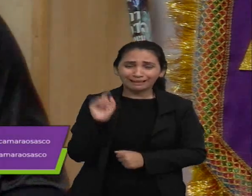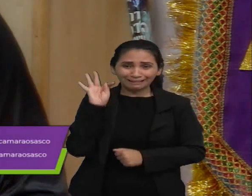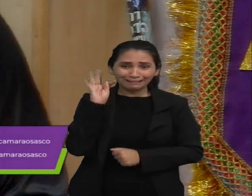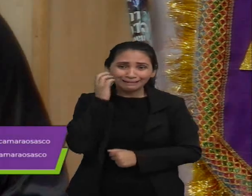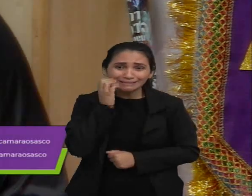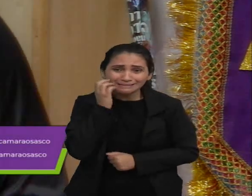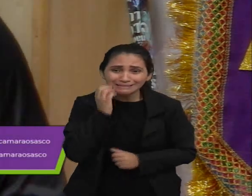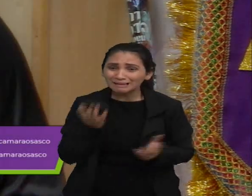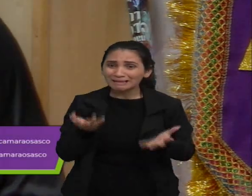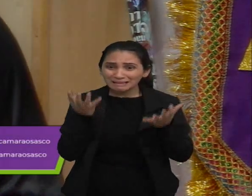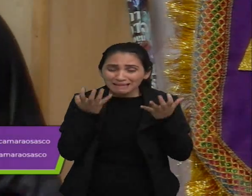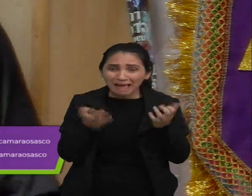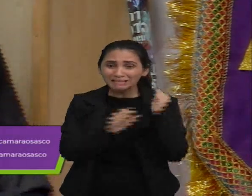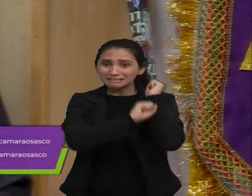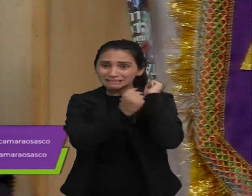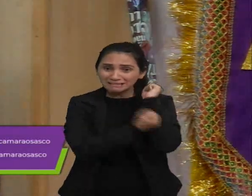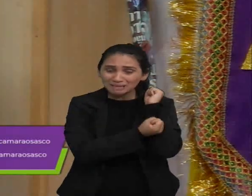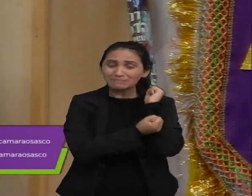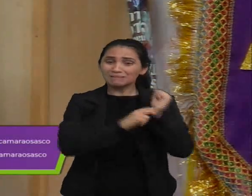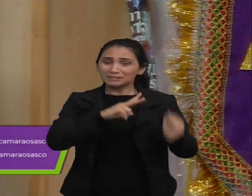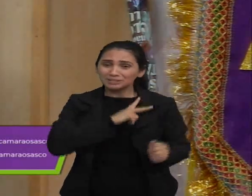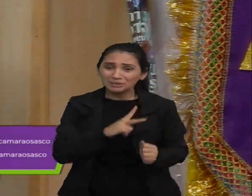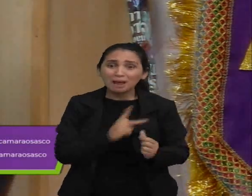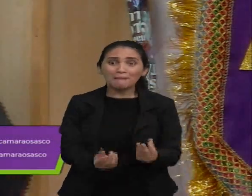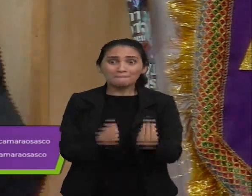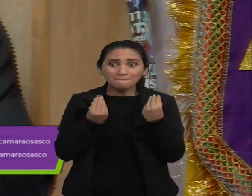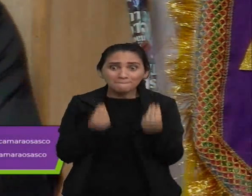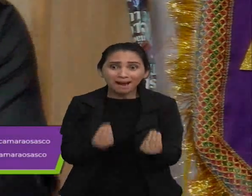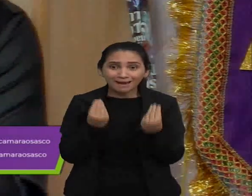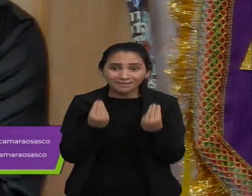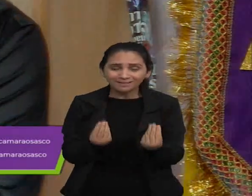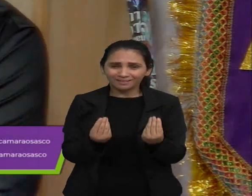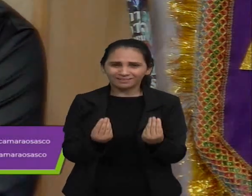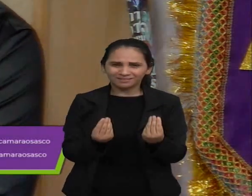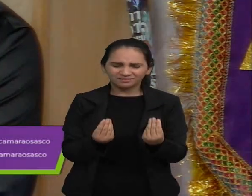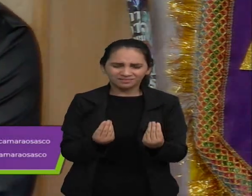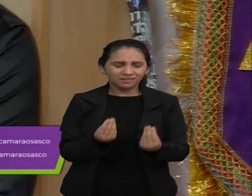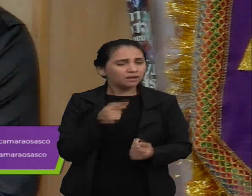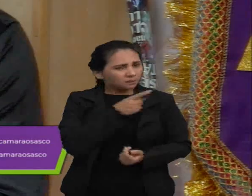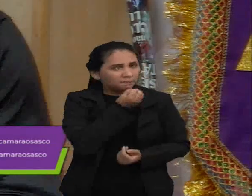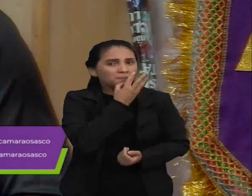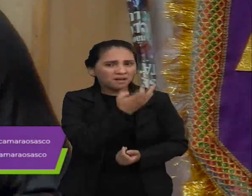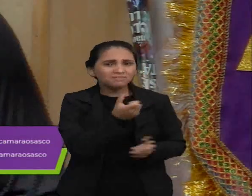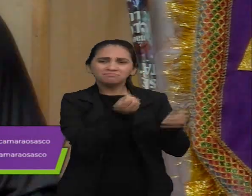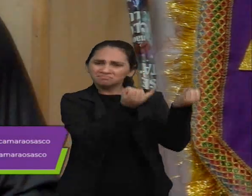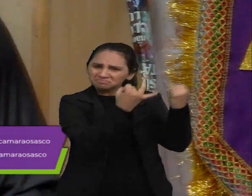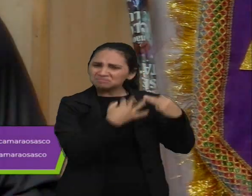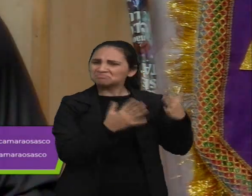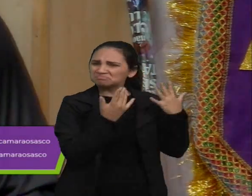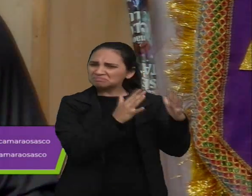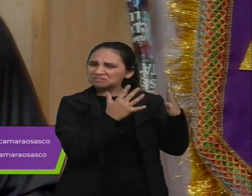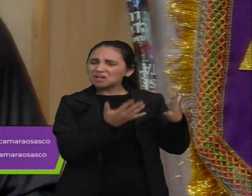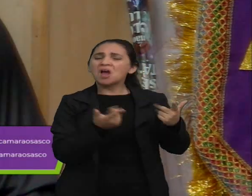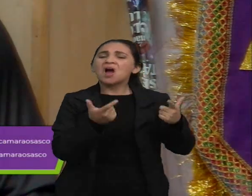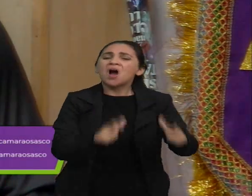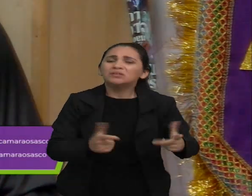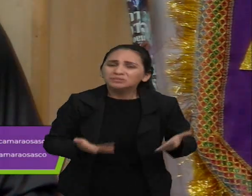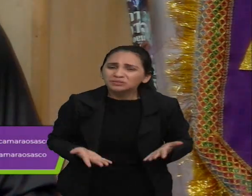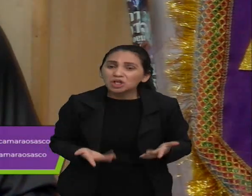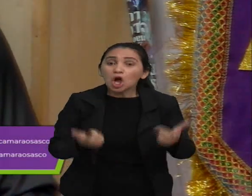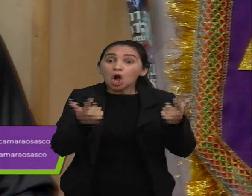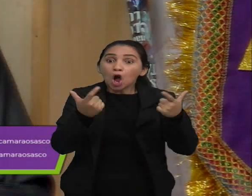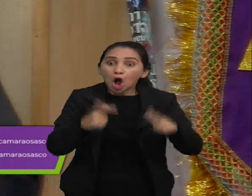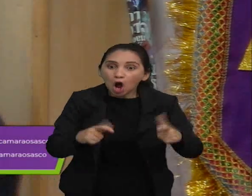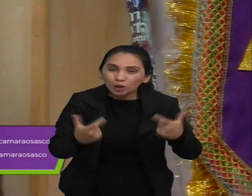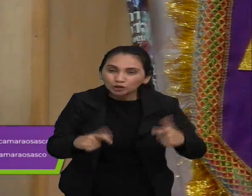privatizar a Sabesp para tirar um direito básico da população muito bem falado aqui onde estão as maiores